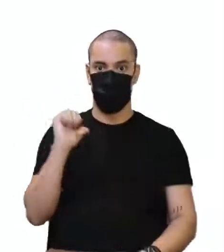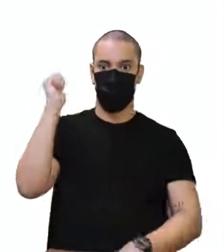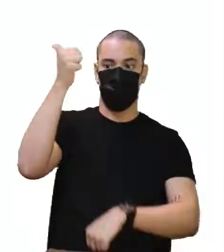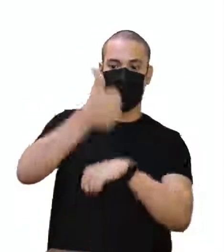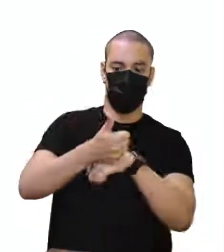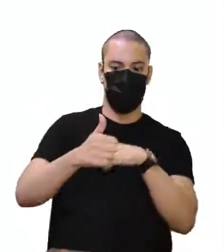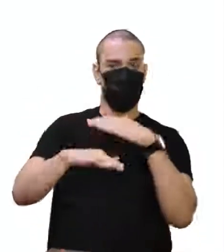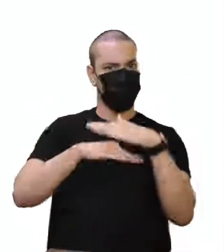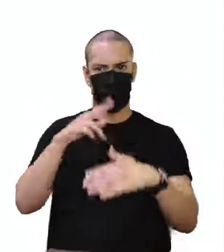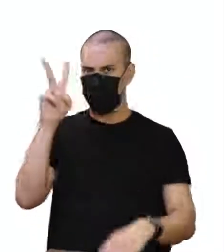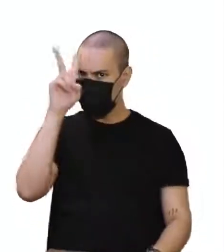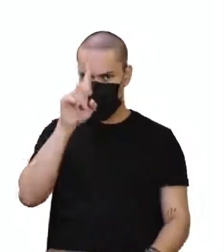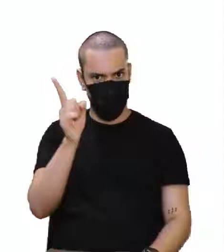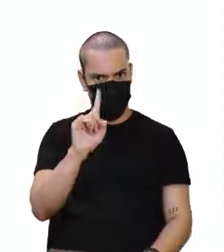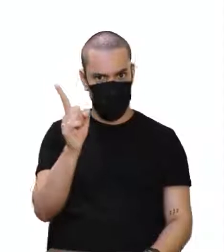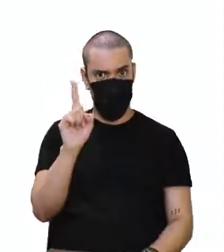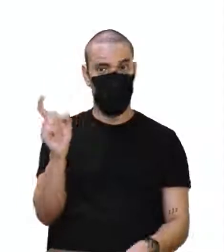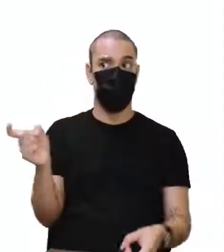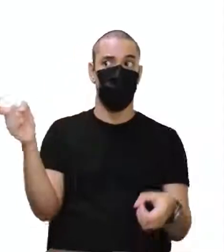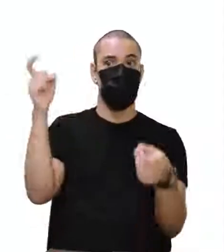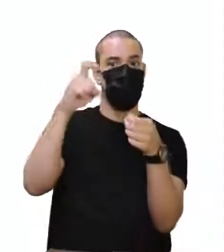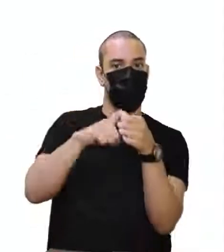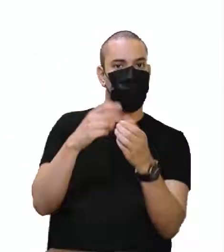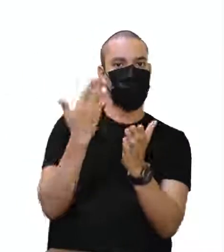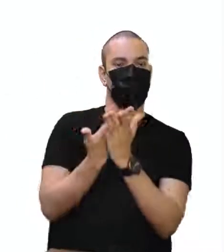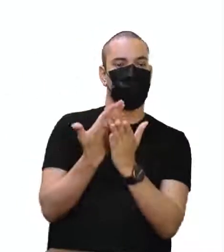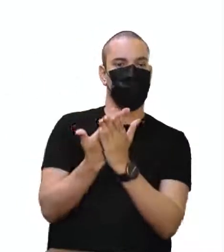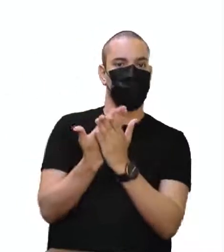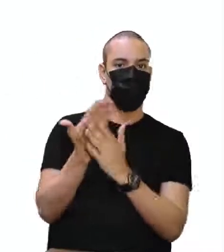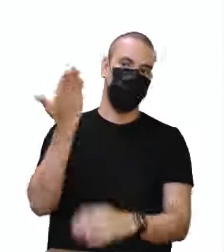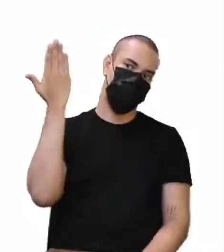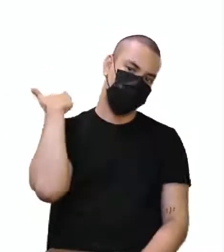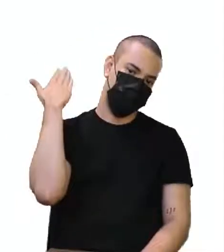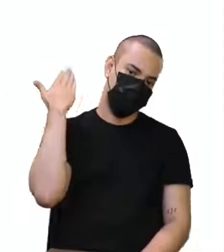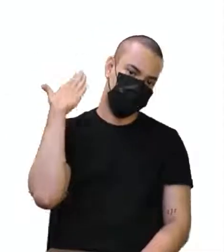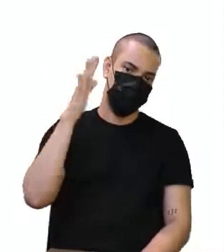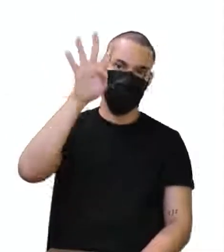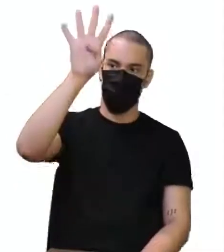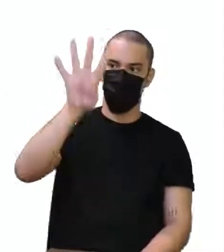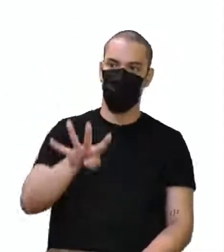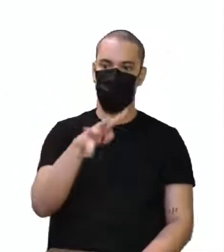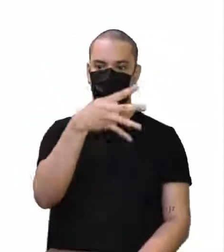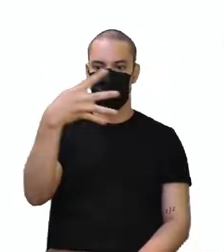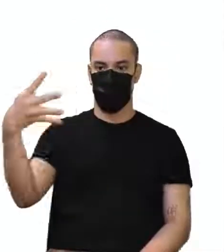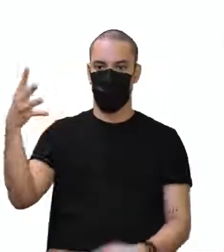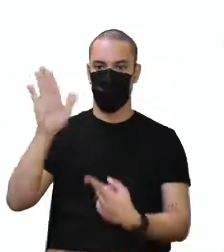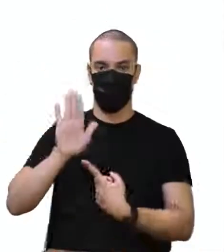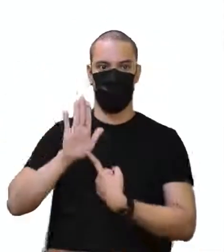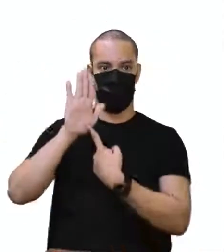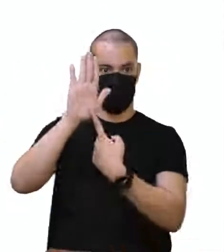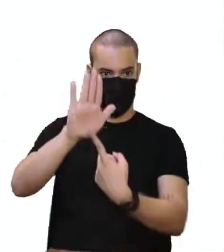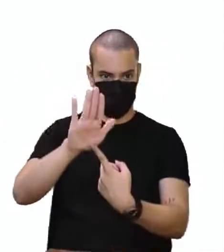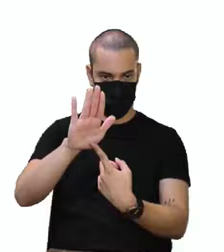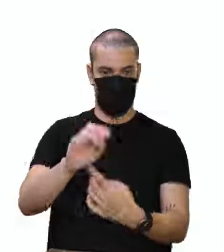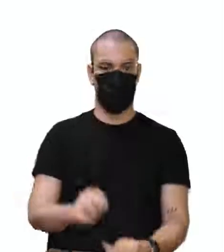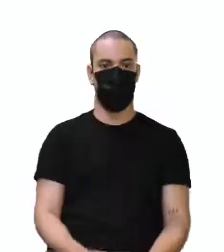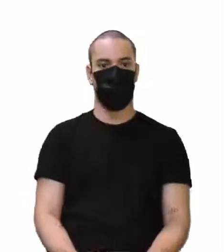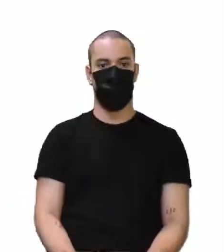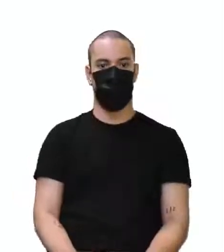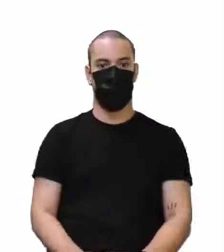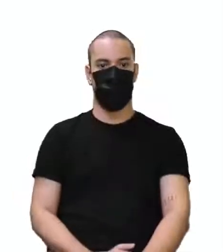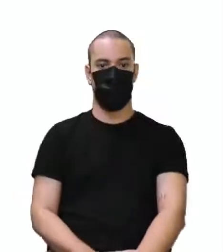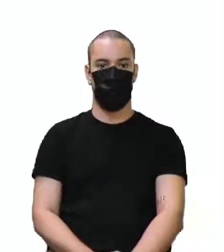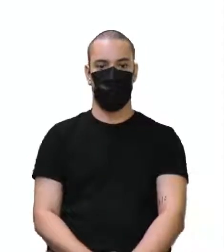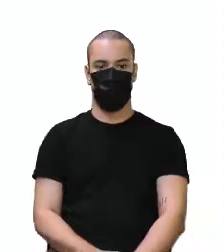não lembra mais, se está alguma dúvida, volta lá na aula para esse quadrozinho que nós mostramos, tá bom? Então, aqui você tem,